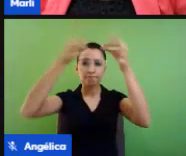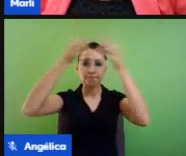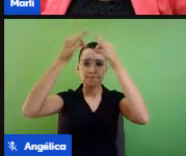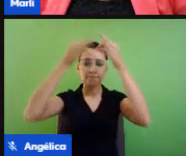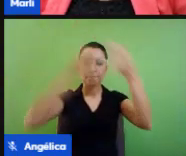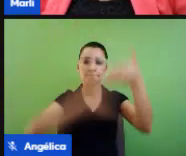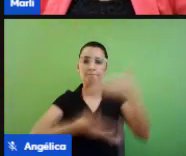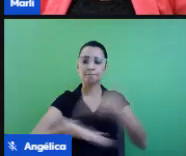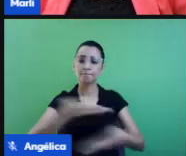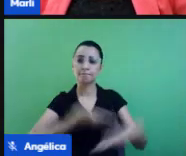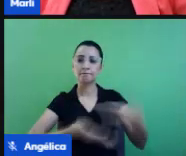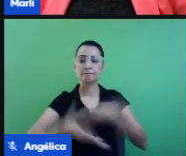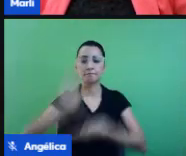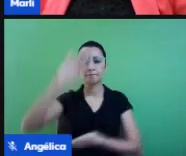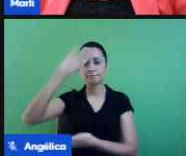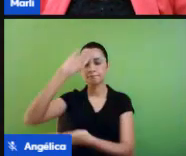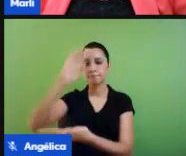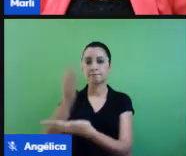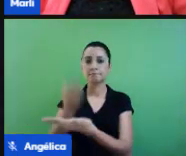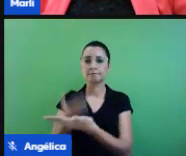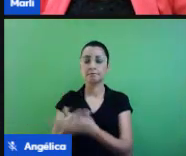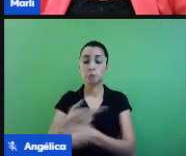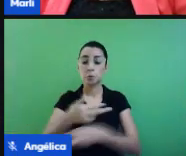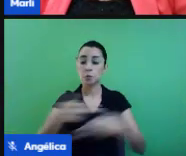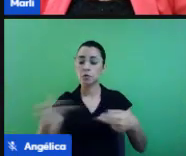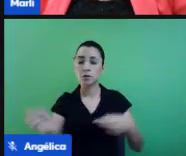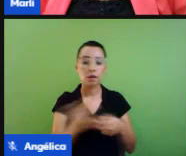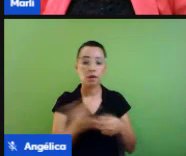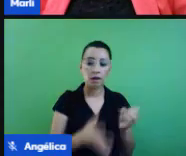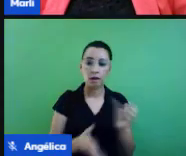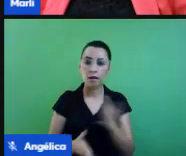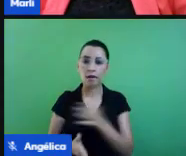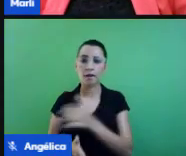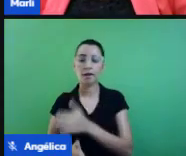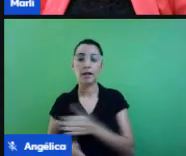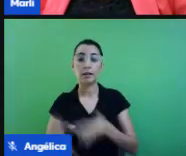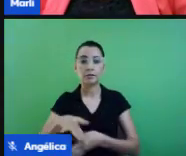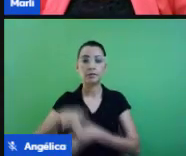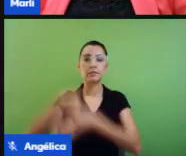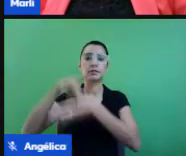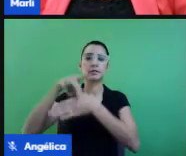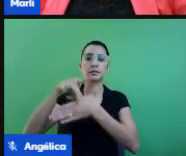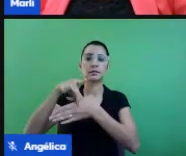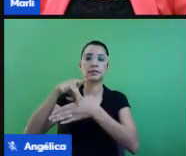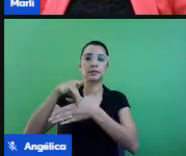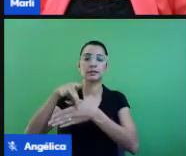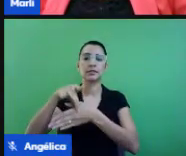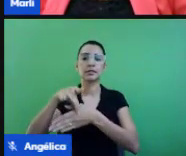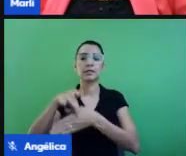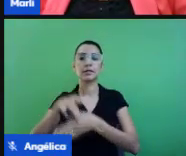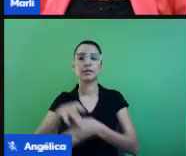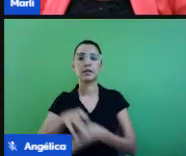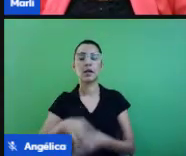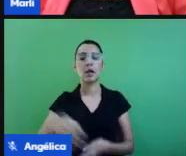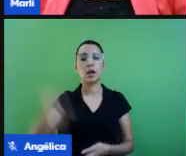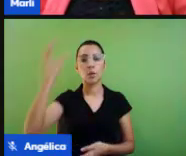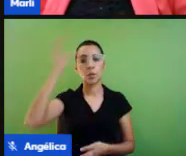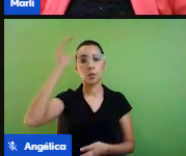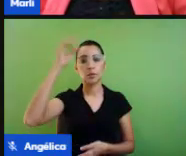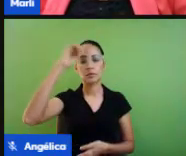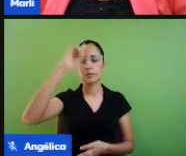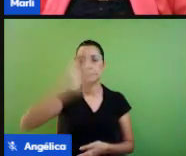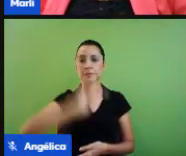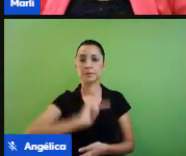a confiança, a inovação, a liderança, a atuação plena, o autoconhecimento,